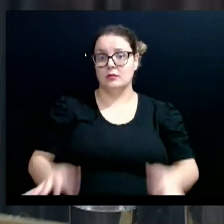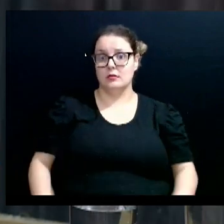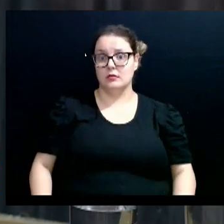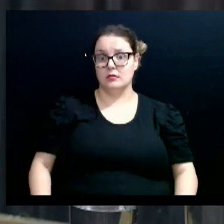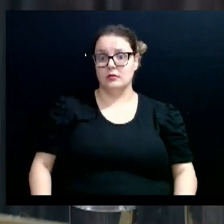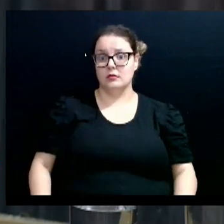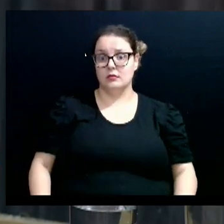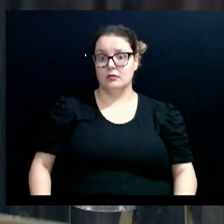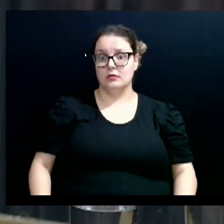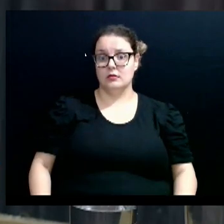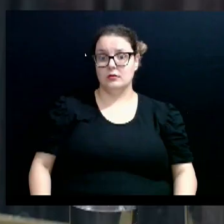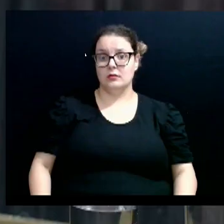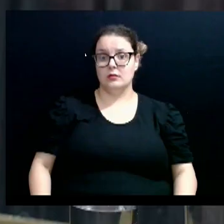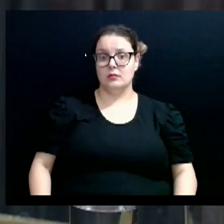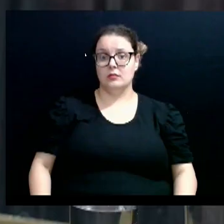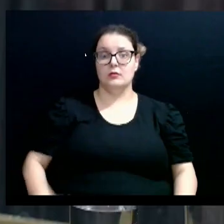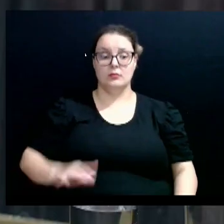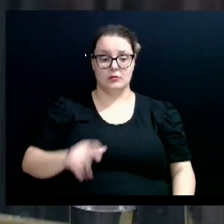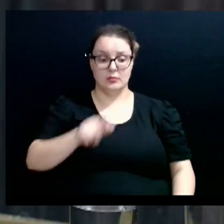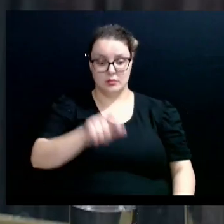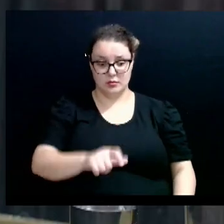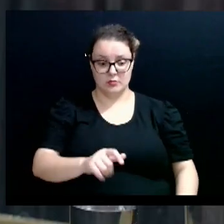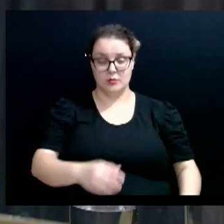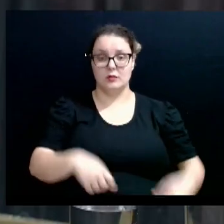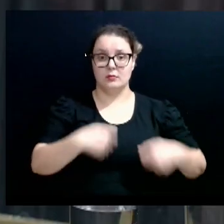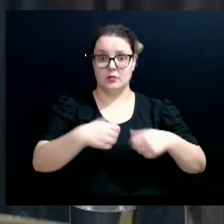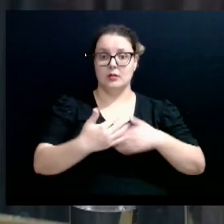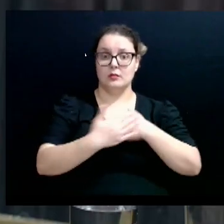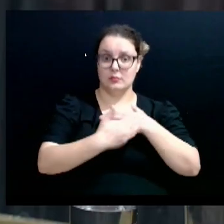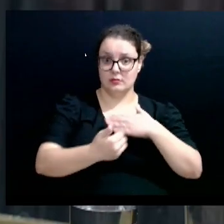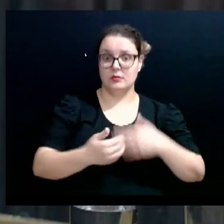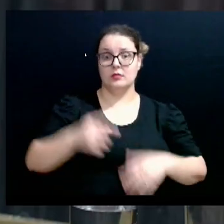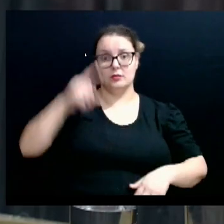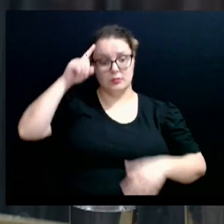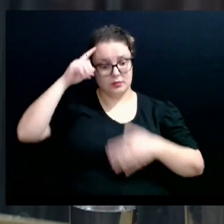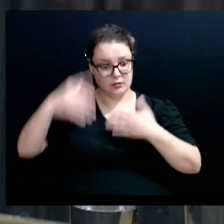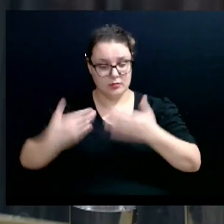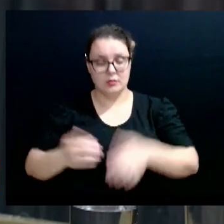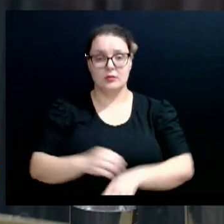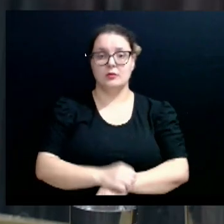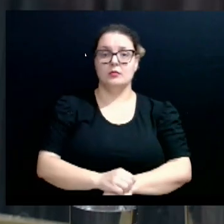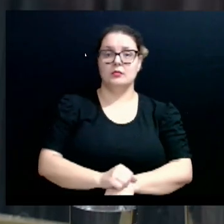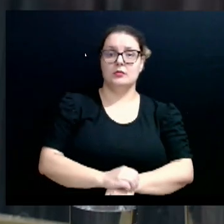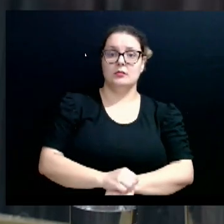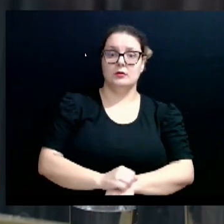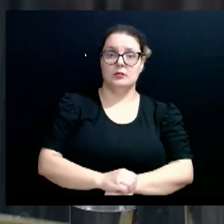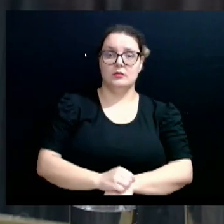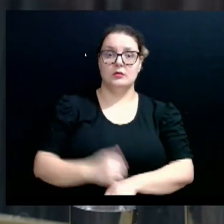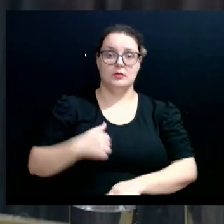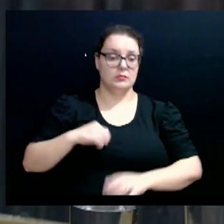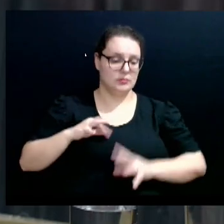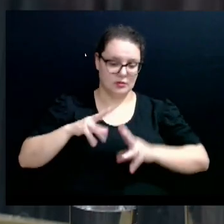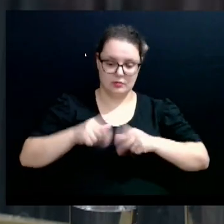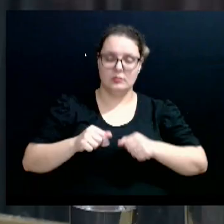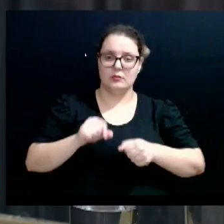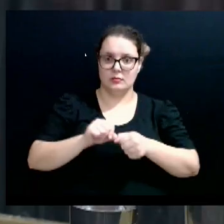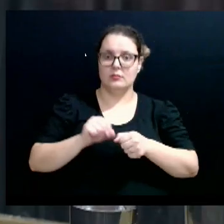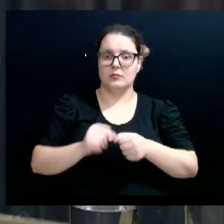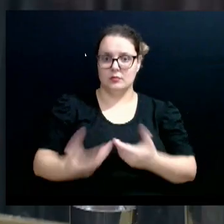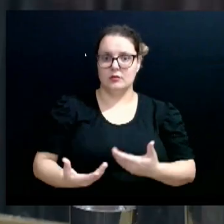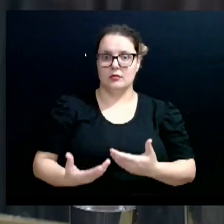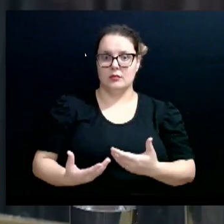me requer, quando ele me solicita na vida diária, eu estar inteira para fazer aquilo dentro do que me cabe,